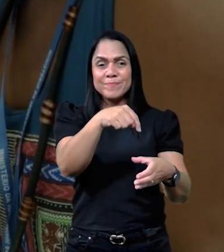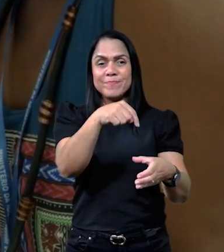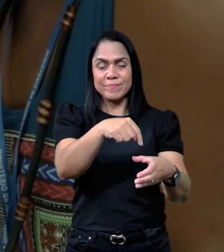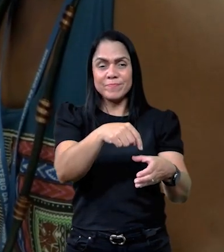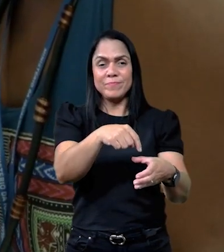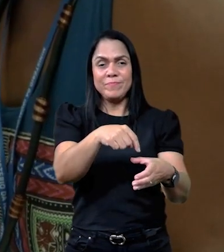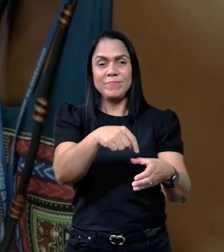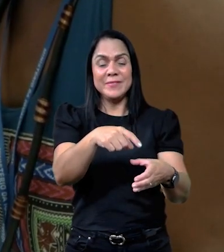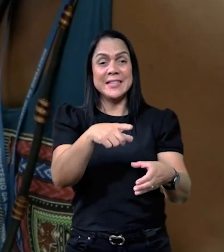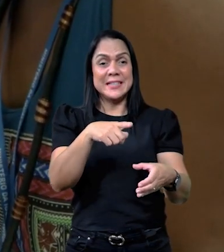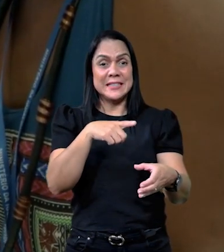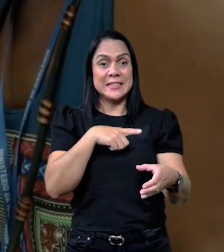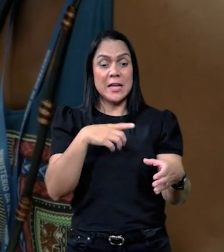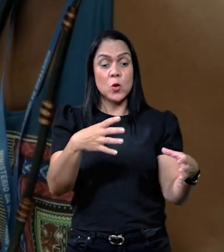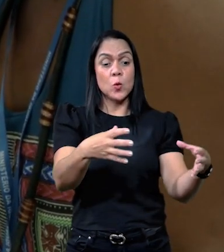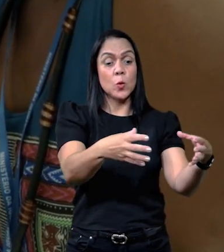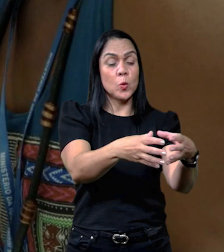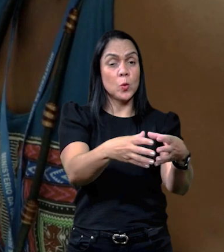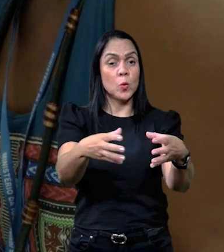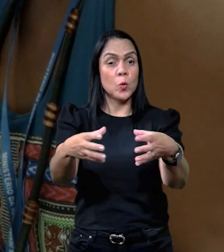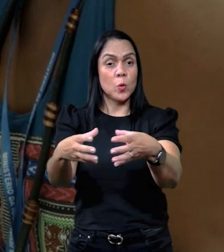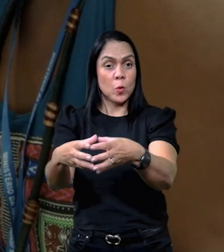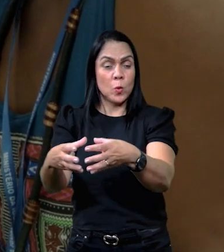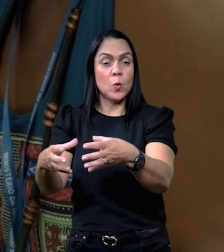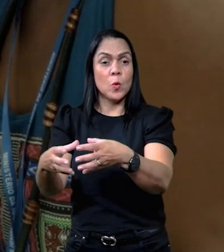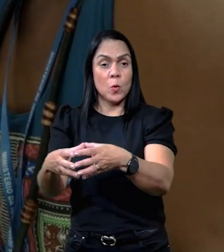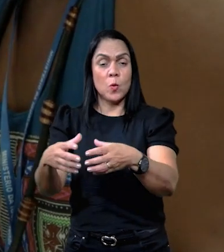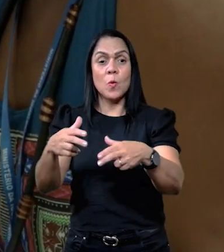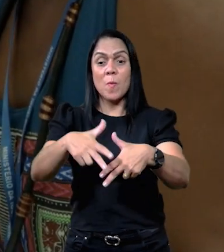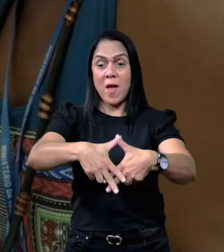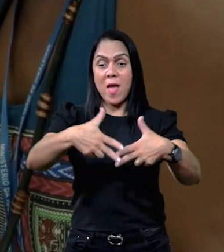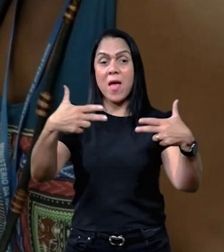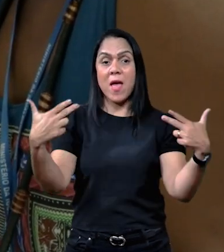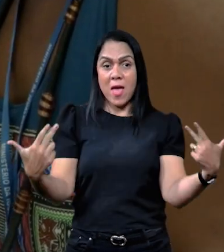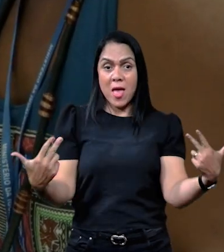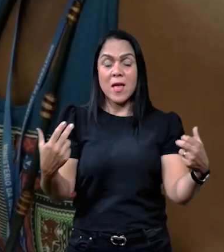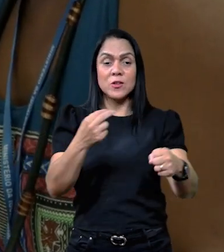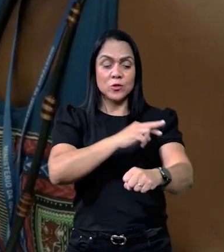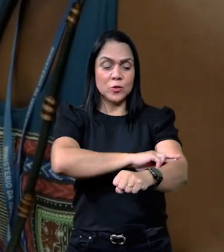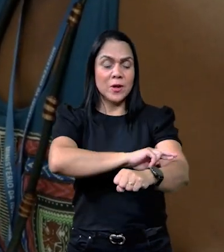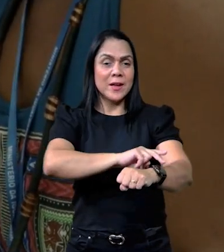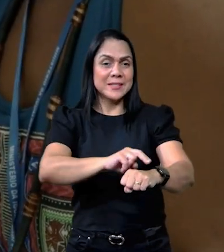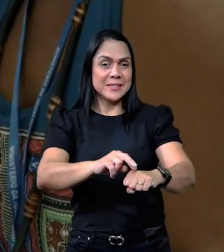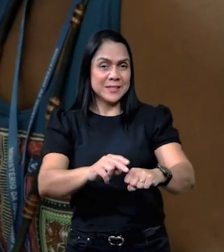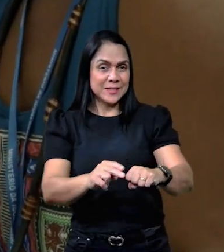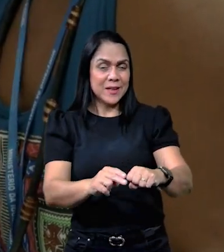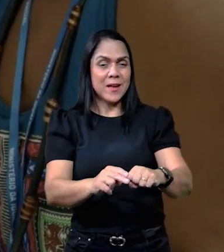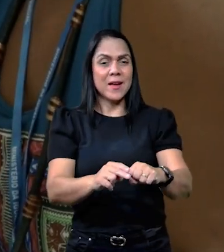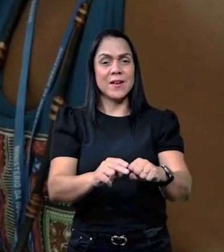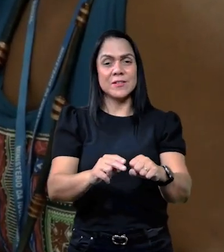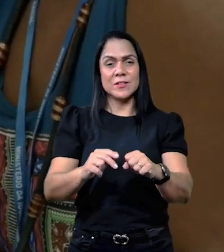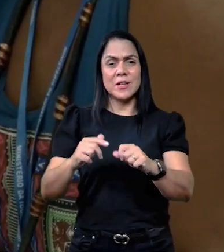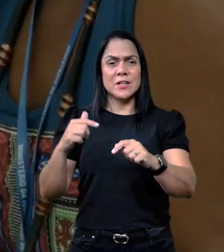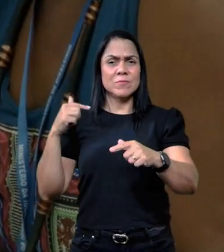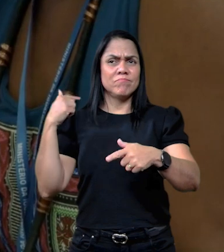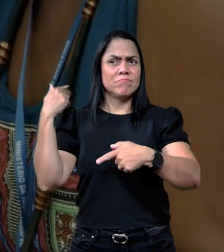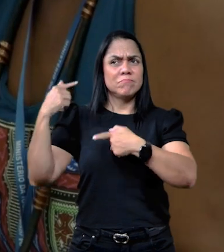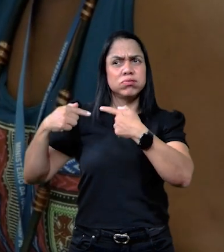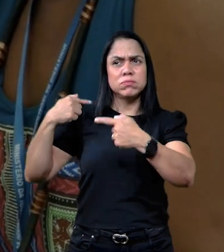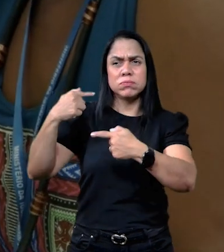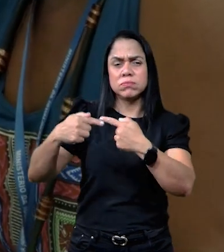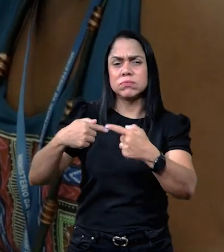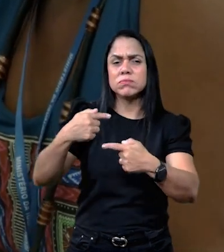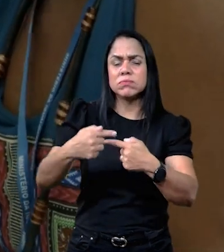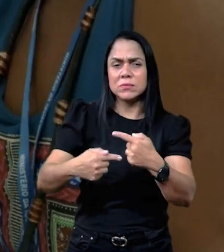comunidades dos quilombos, os grupos étnico-raciais, segundo critérios de autoatribuição, com trajetória